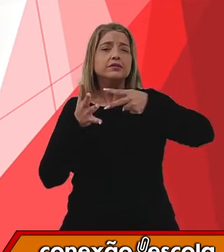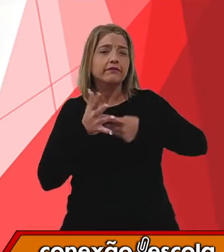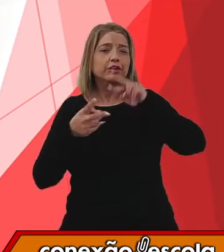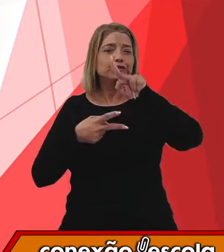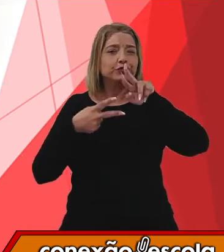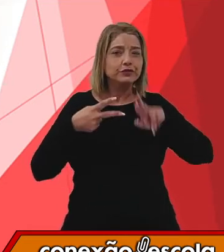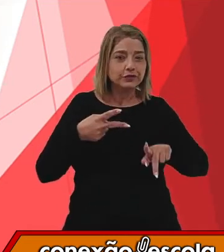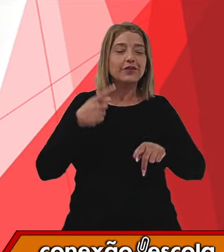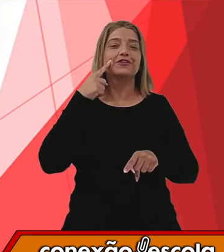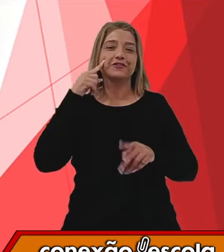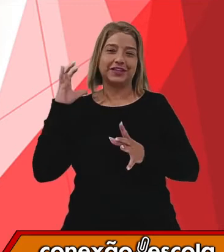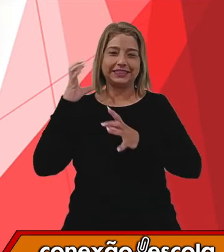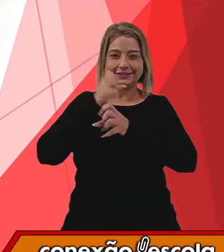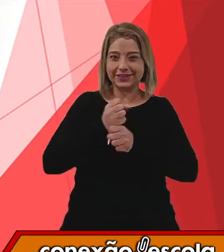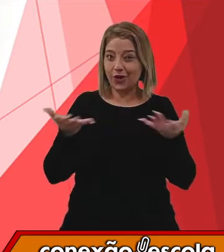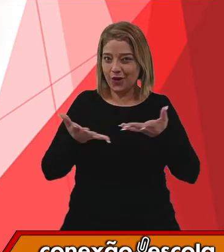revisar?